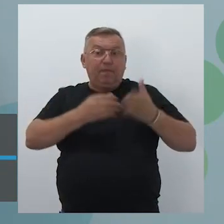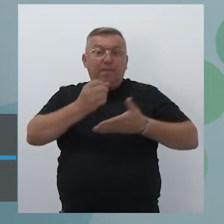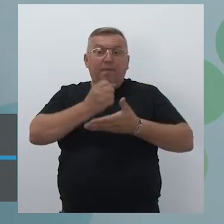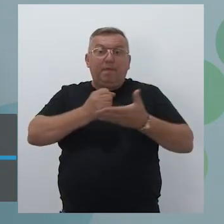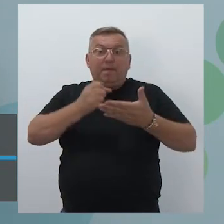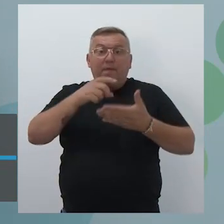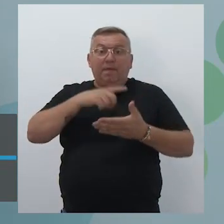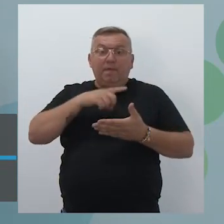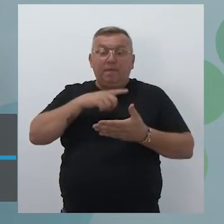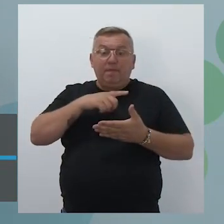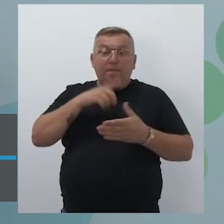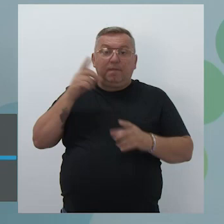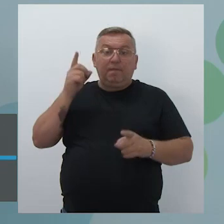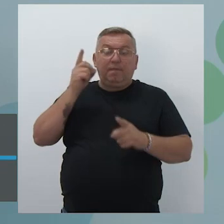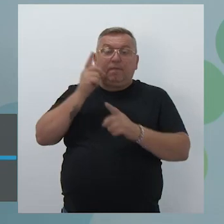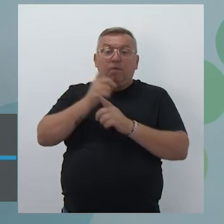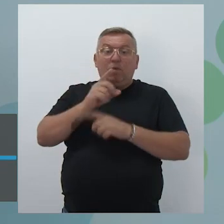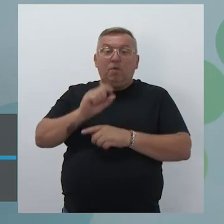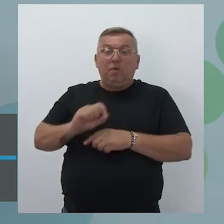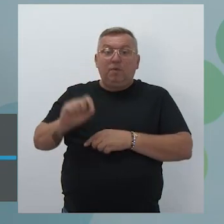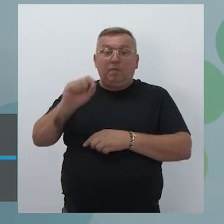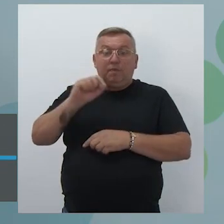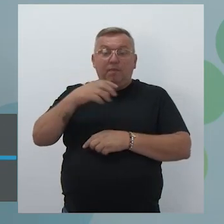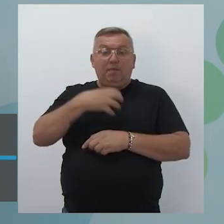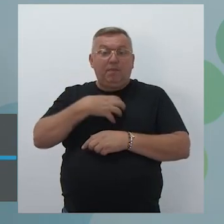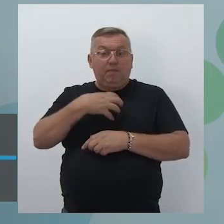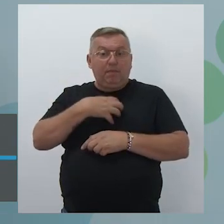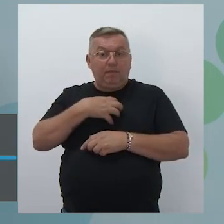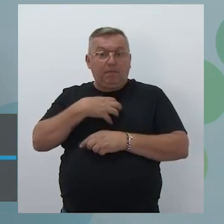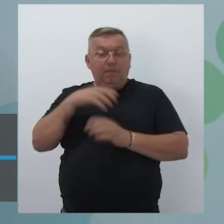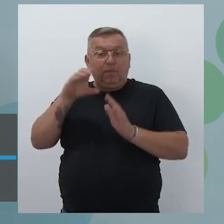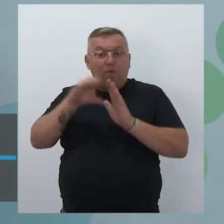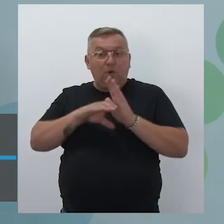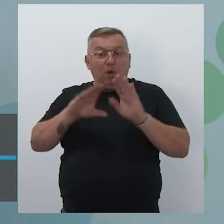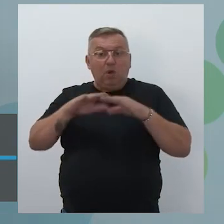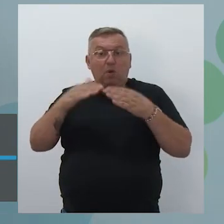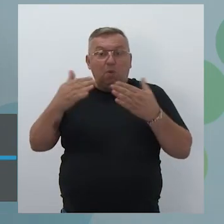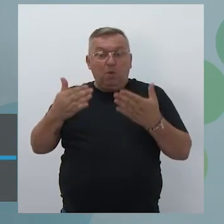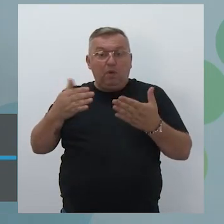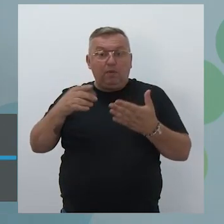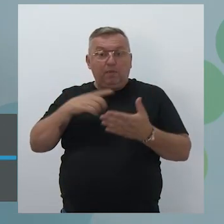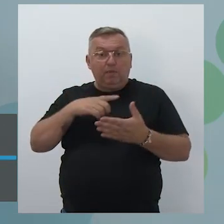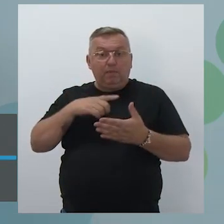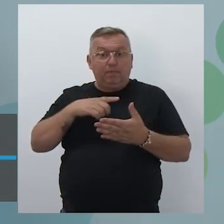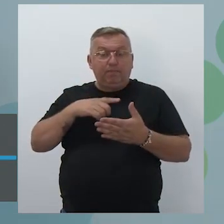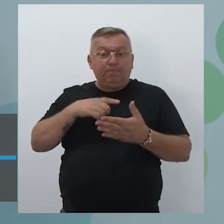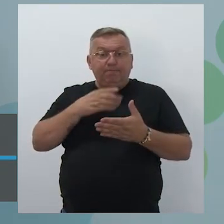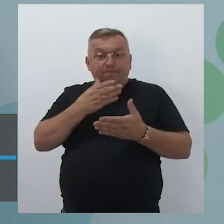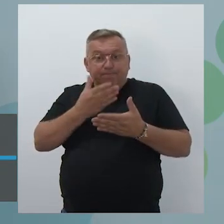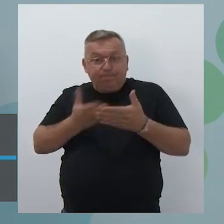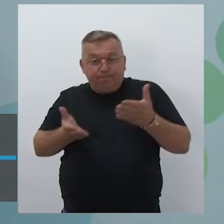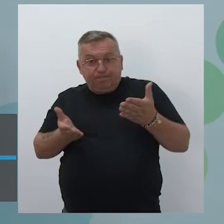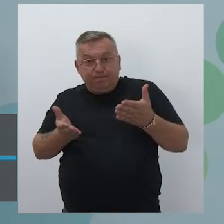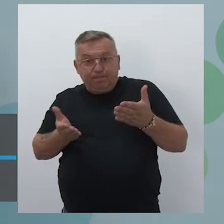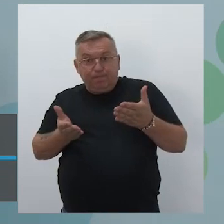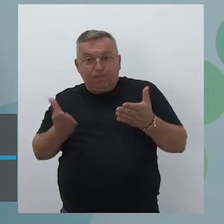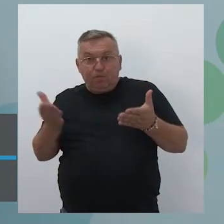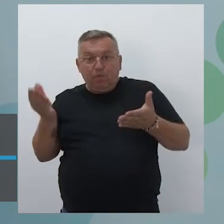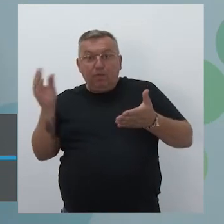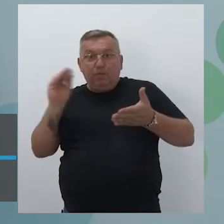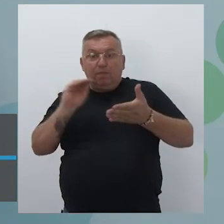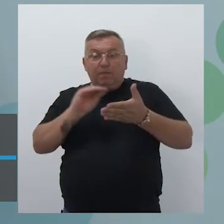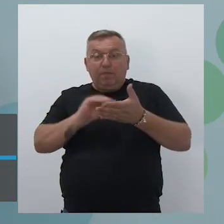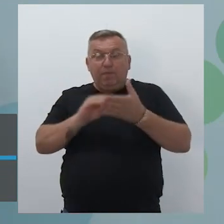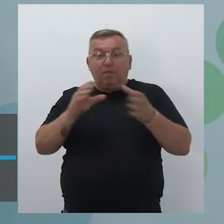elas encontram um formato de currículo quando a gente desloca, coloca